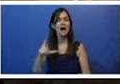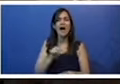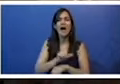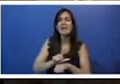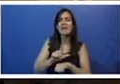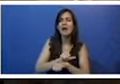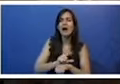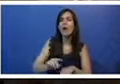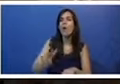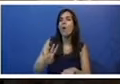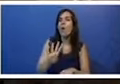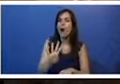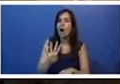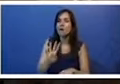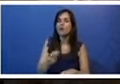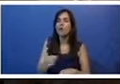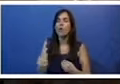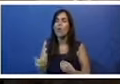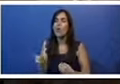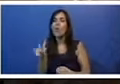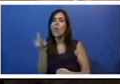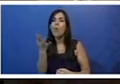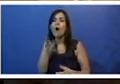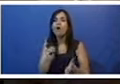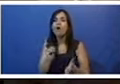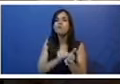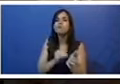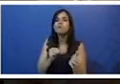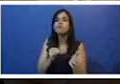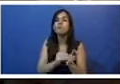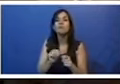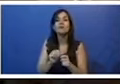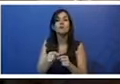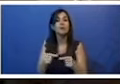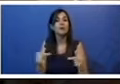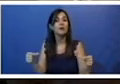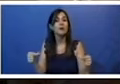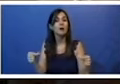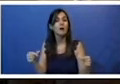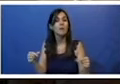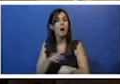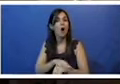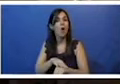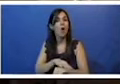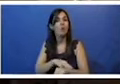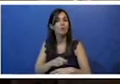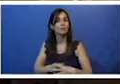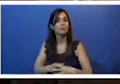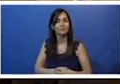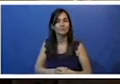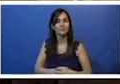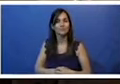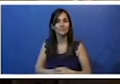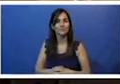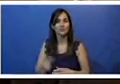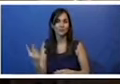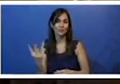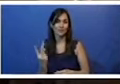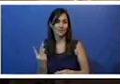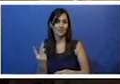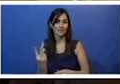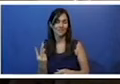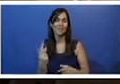cm quantas lilás eu preciso para formar uma mam marrom facinho professora duas porque